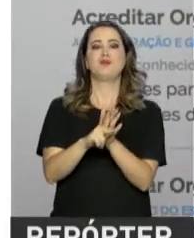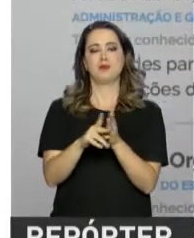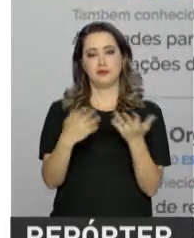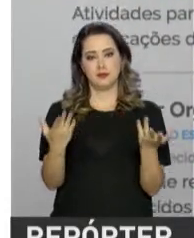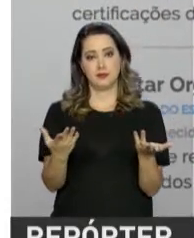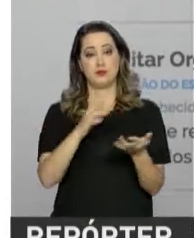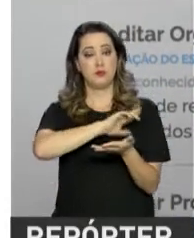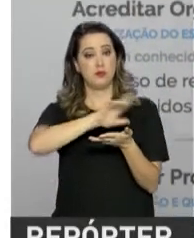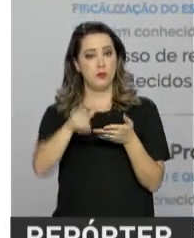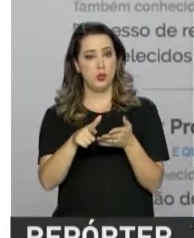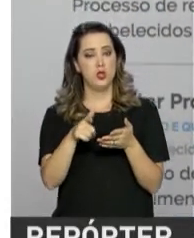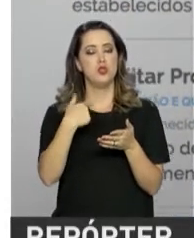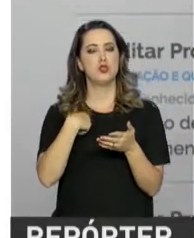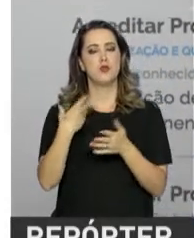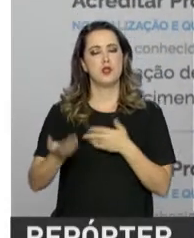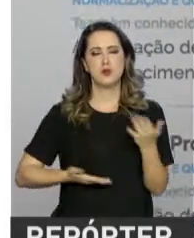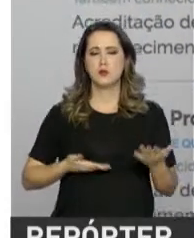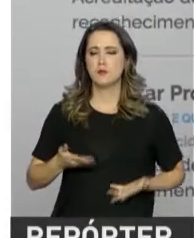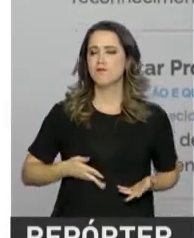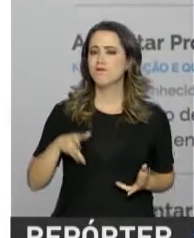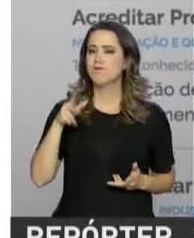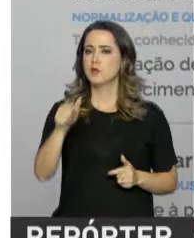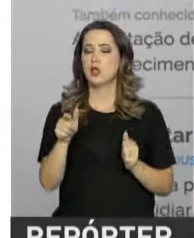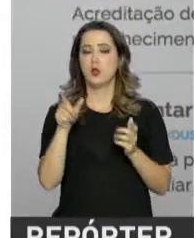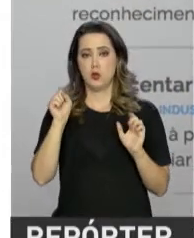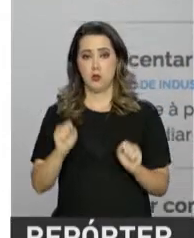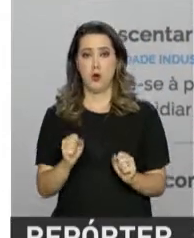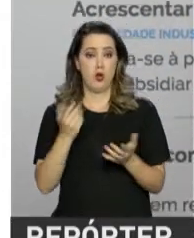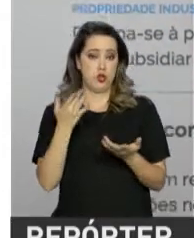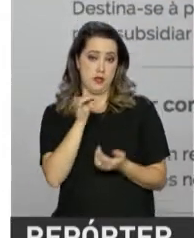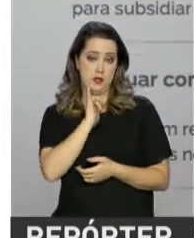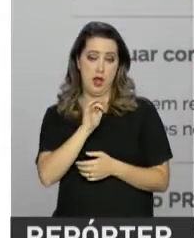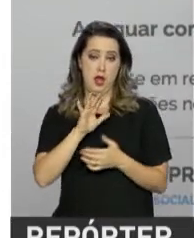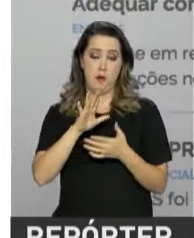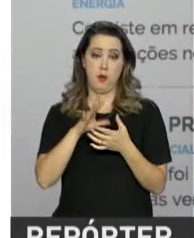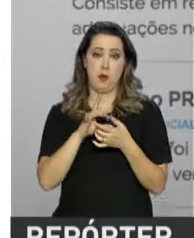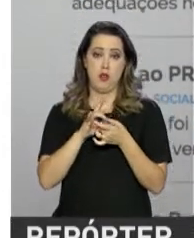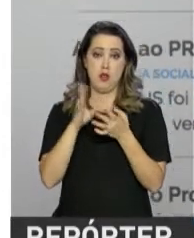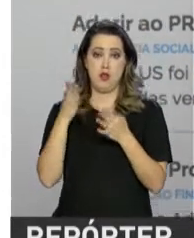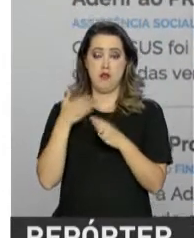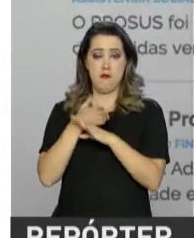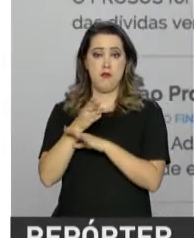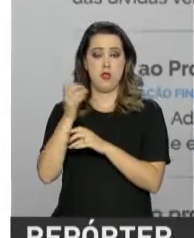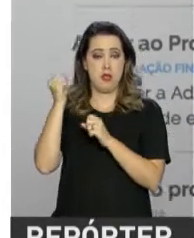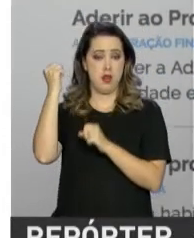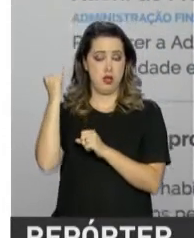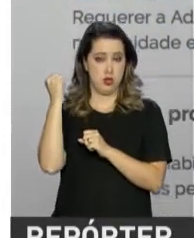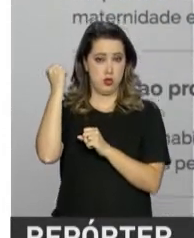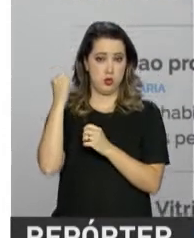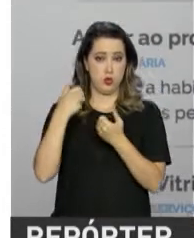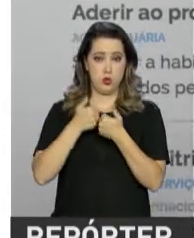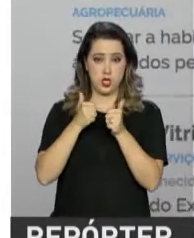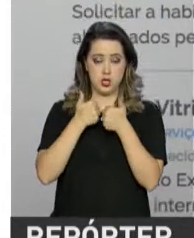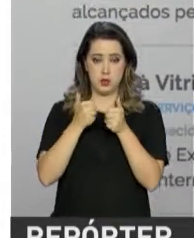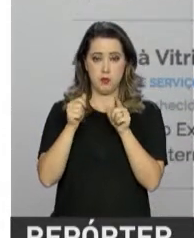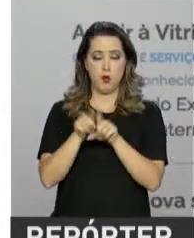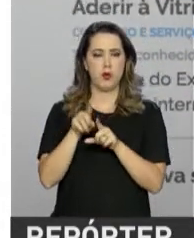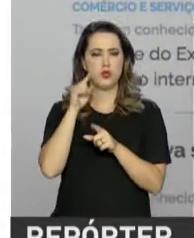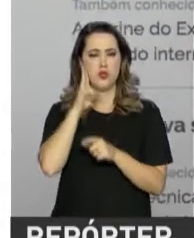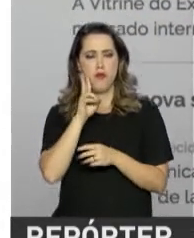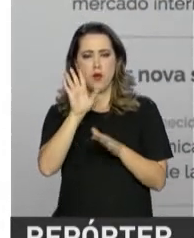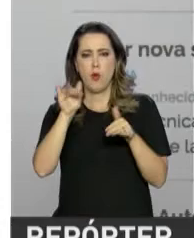serviços disponíveis para todos da para renovar o passe livre de pessoas com deficiência nem a lista de documentos para tirar o passaporte